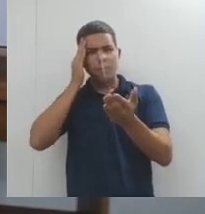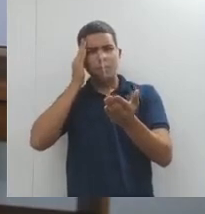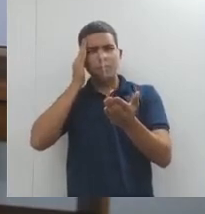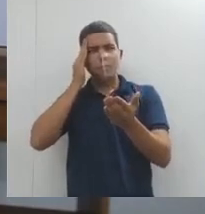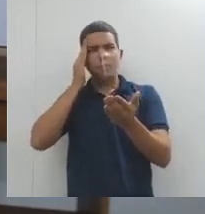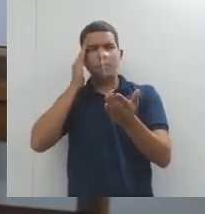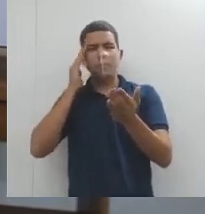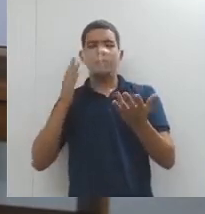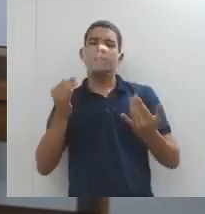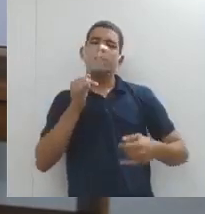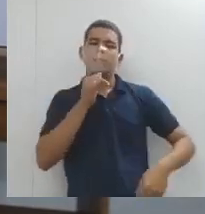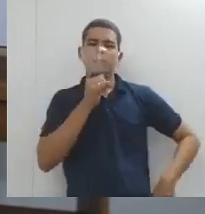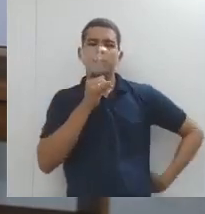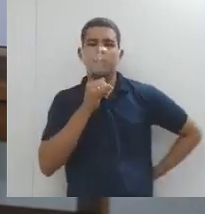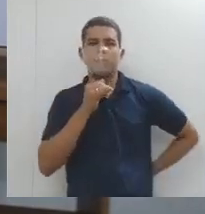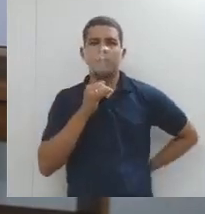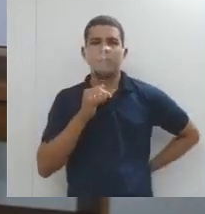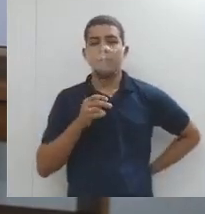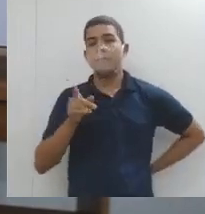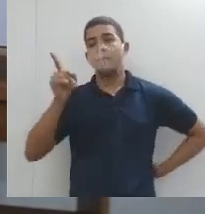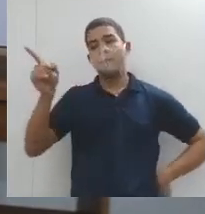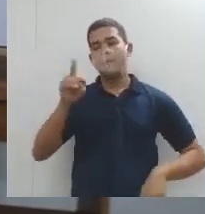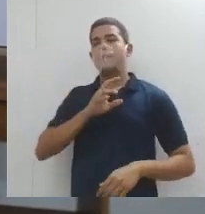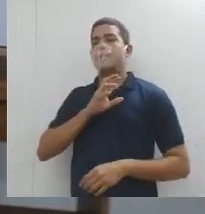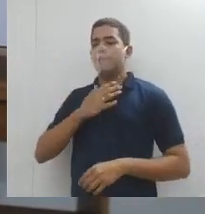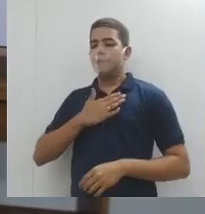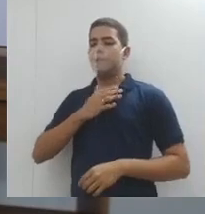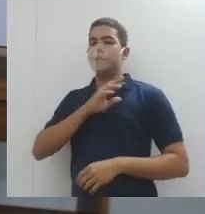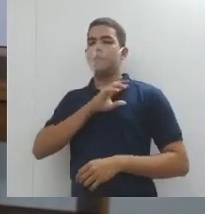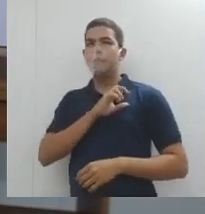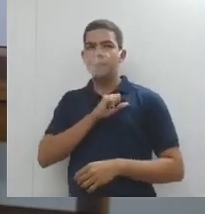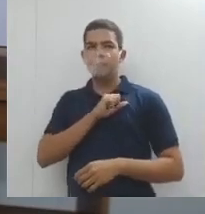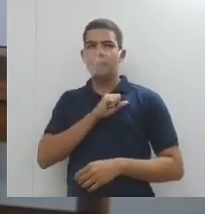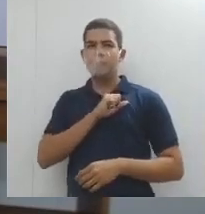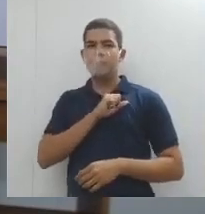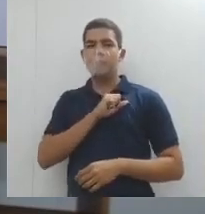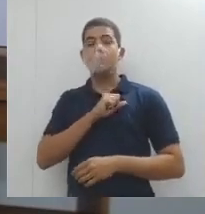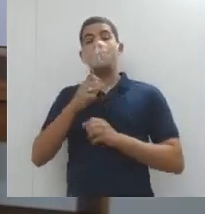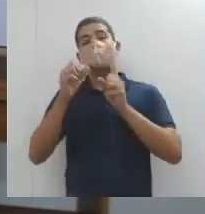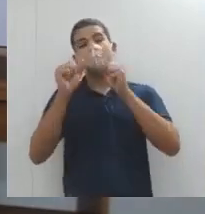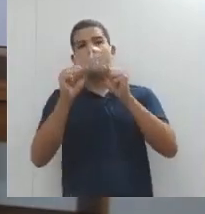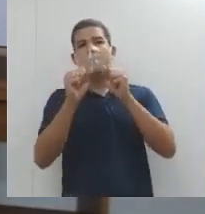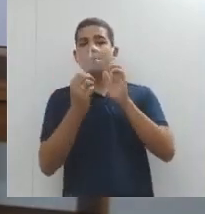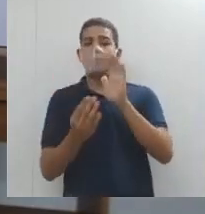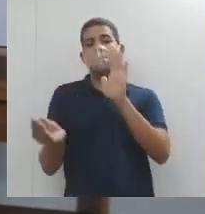Então, por exemplo, ele me ama. Ele me ama.